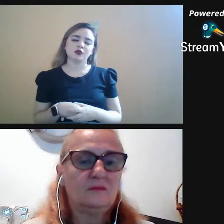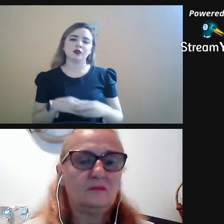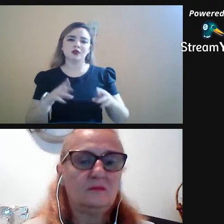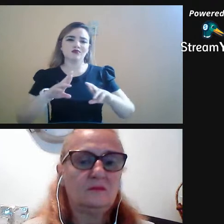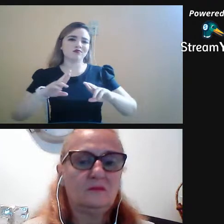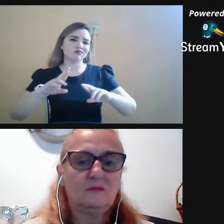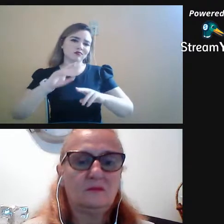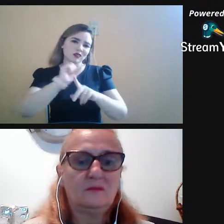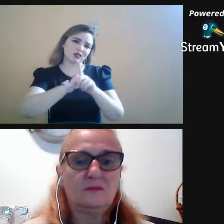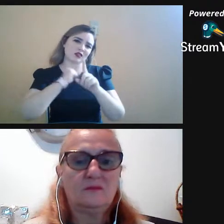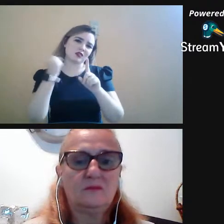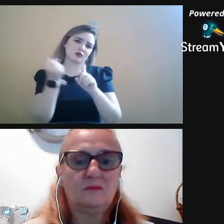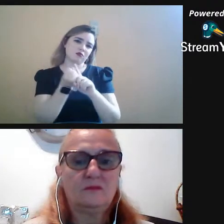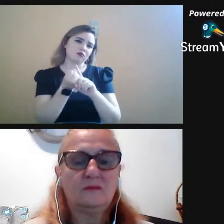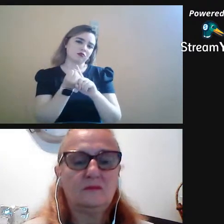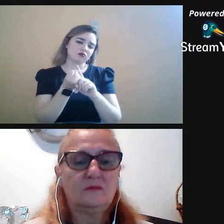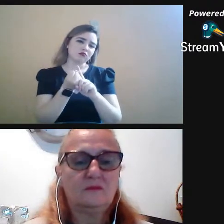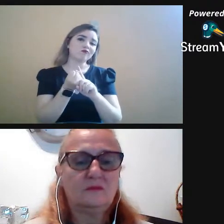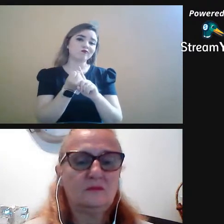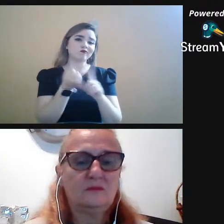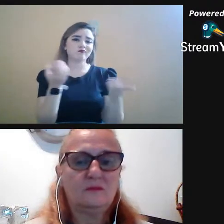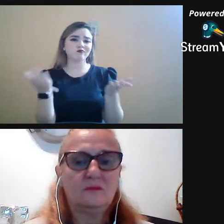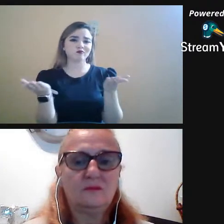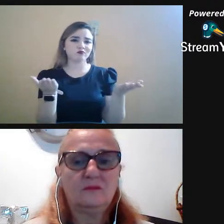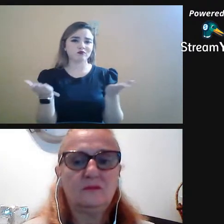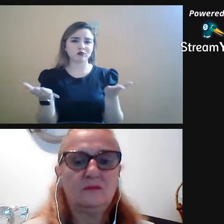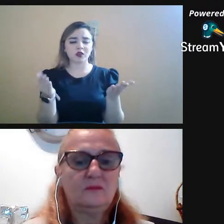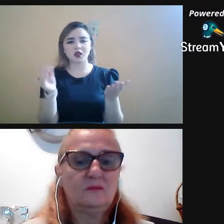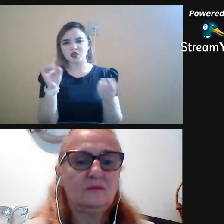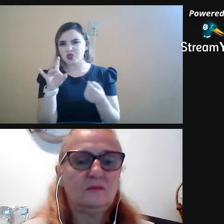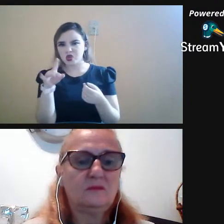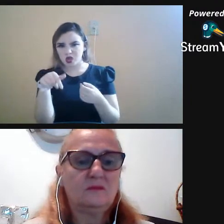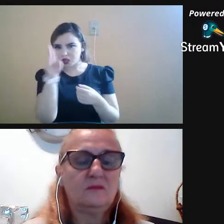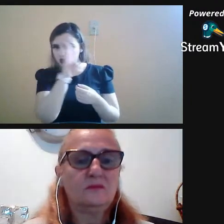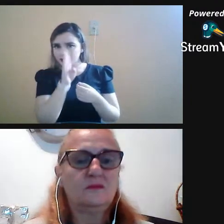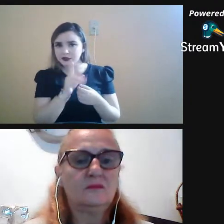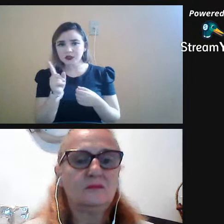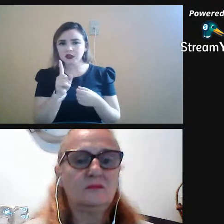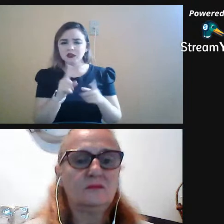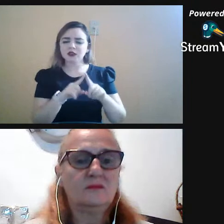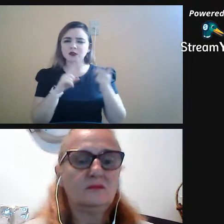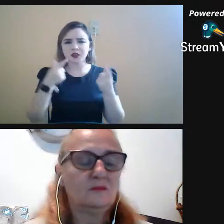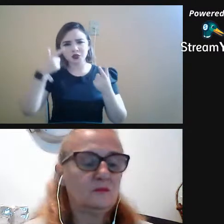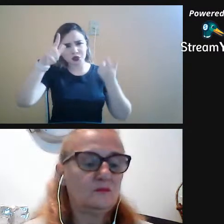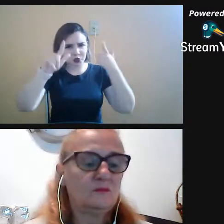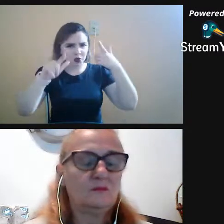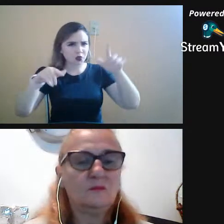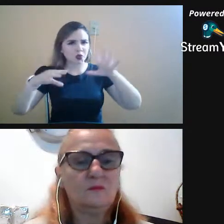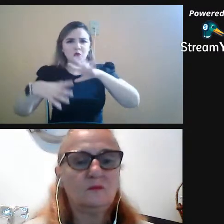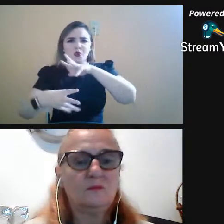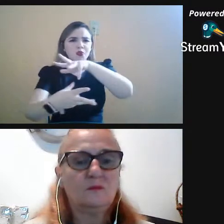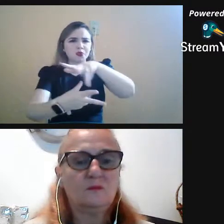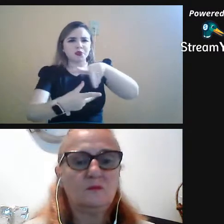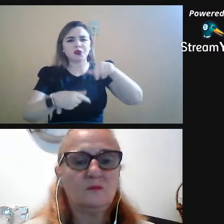questões sociais, né? Assim, não só no Brasil, mas também outras realidades pelo mundo